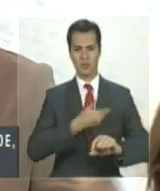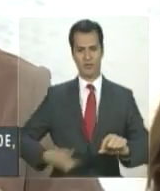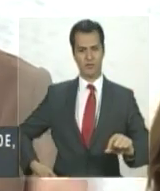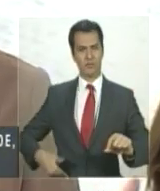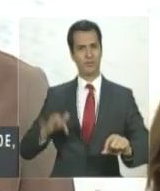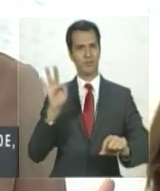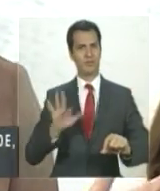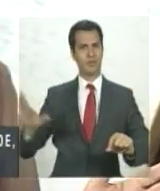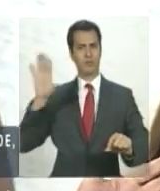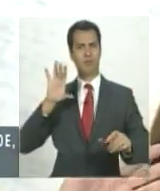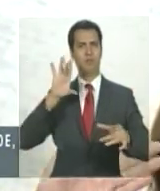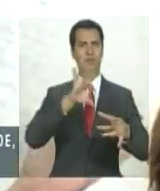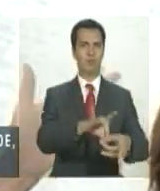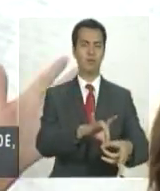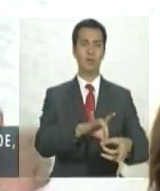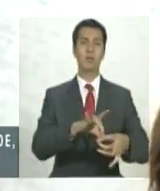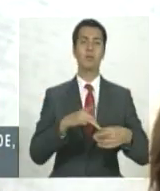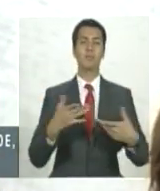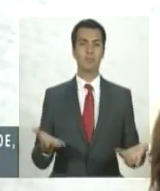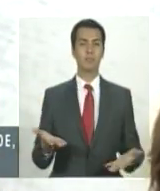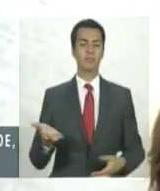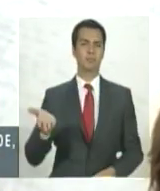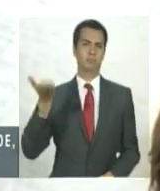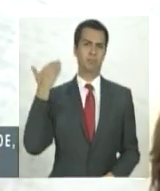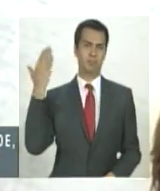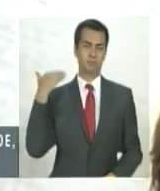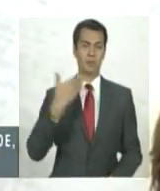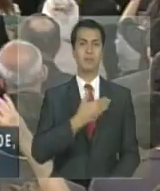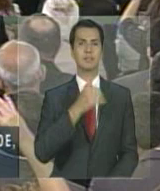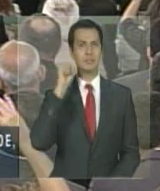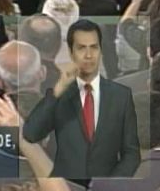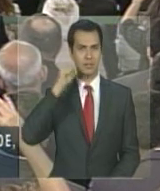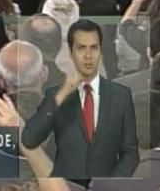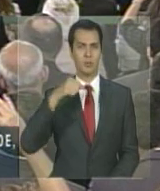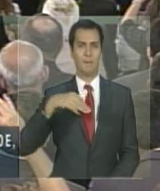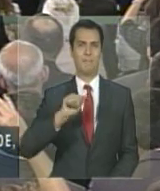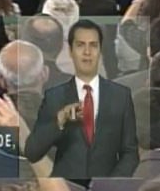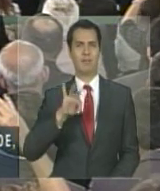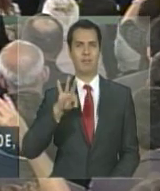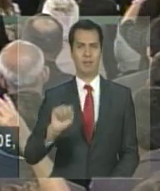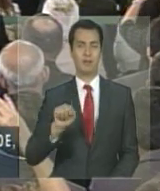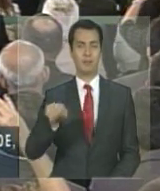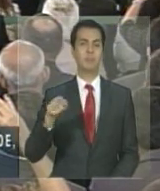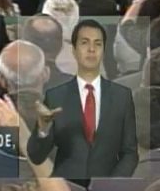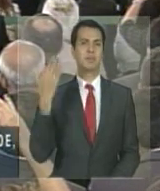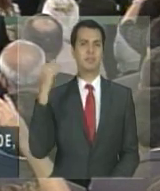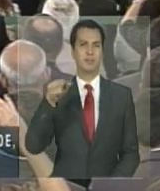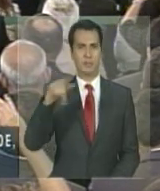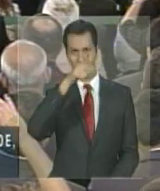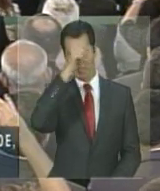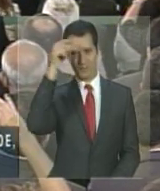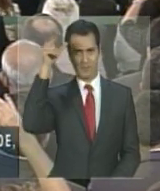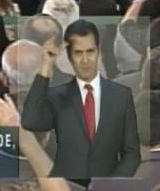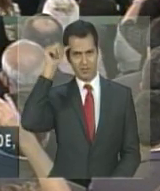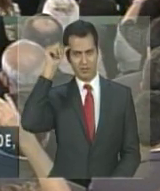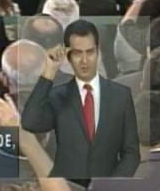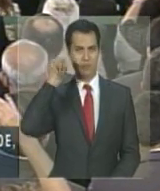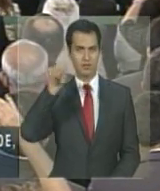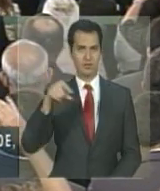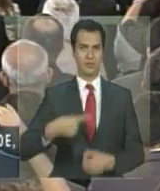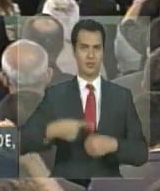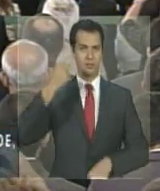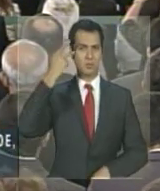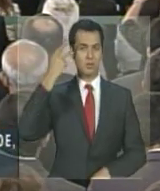não investiu. A senadora Marta Suplicy me dizia que, quando ela era prefeita,